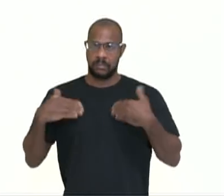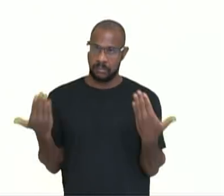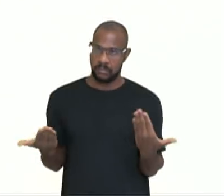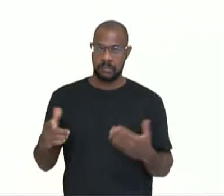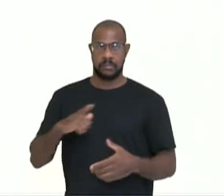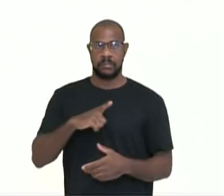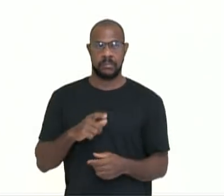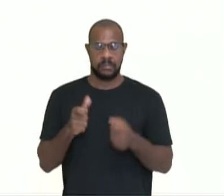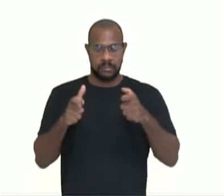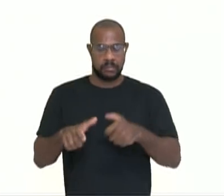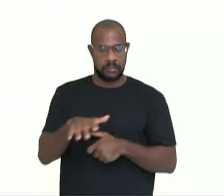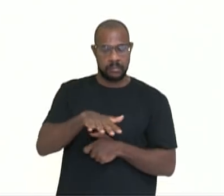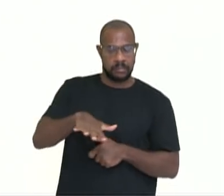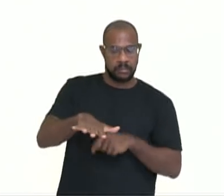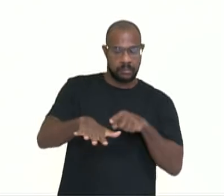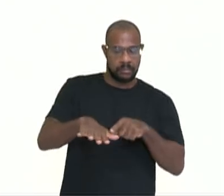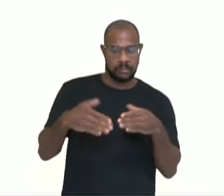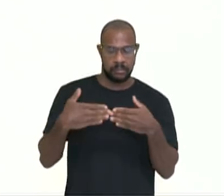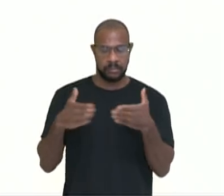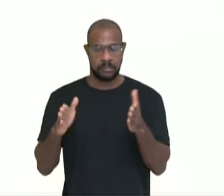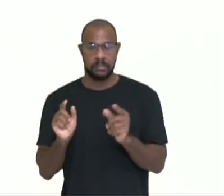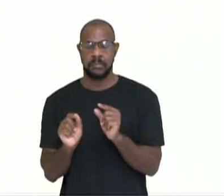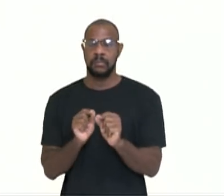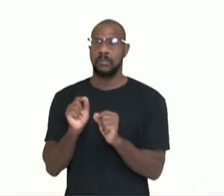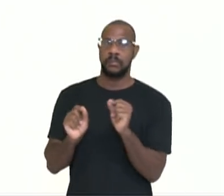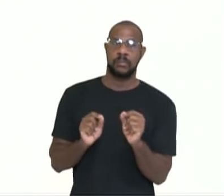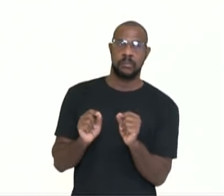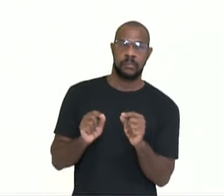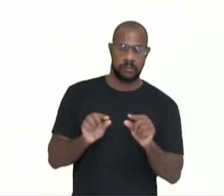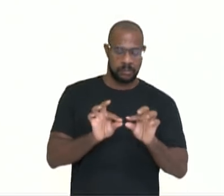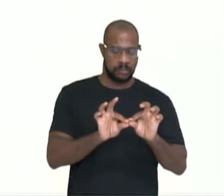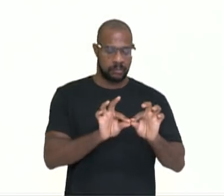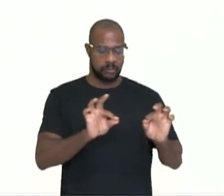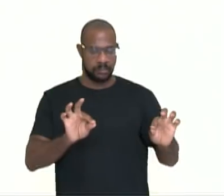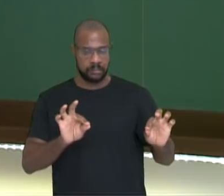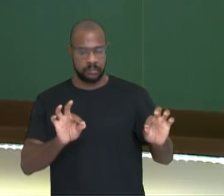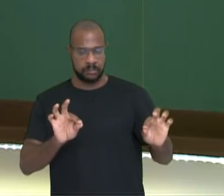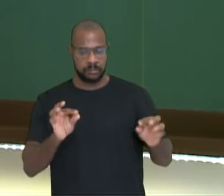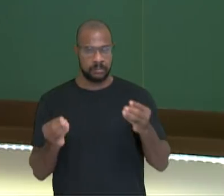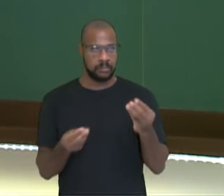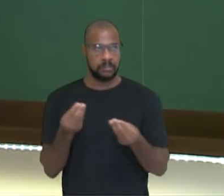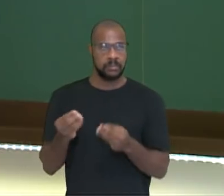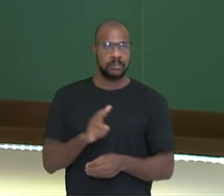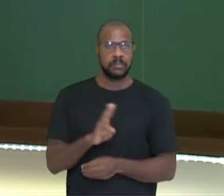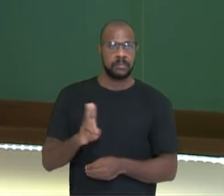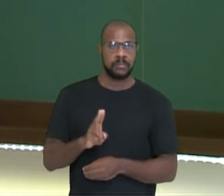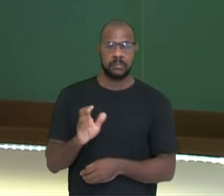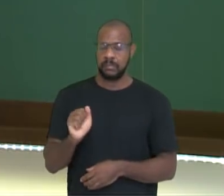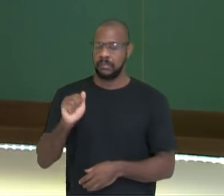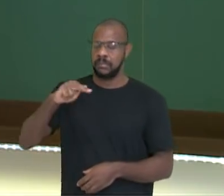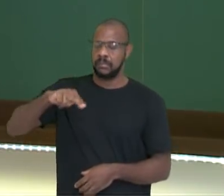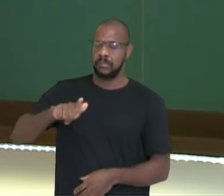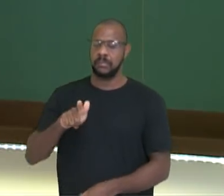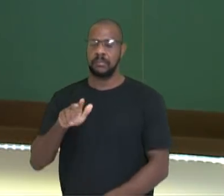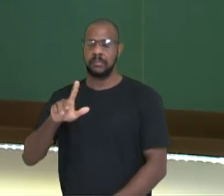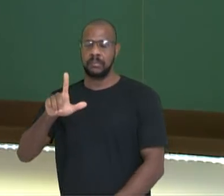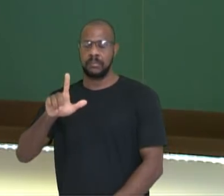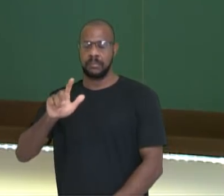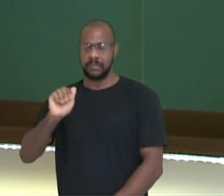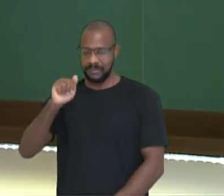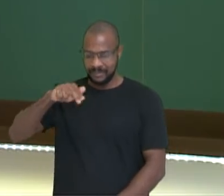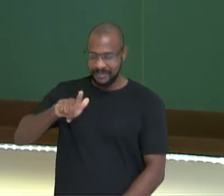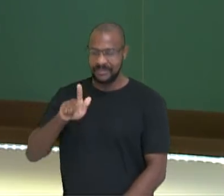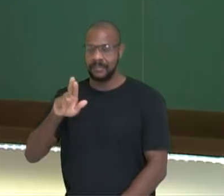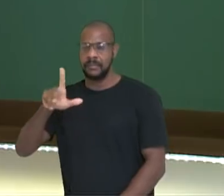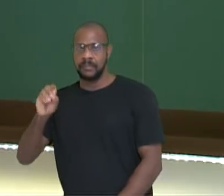e a região formada pela abertura dessas semi-retas para essa inclinação é chamada de ângulo. E é central